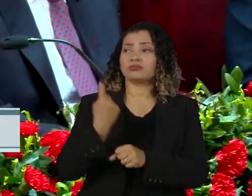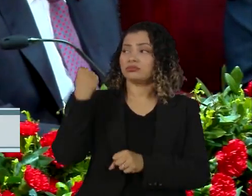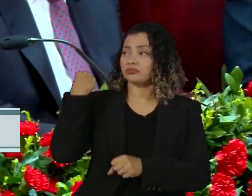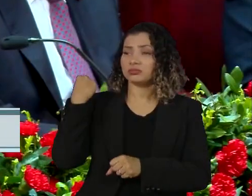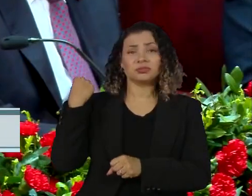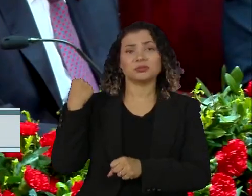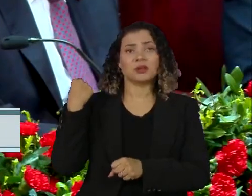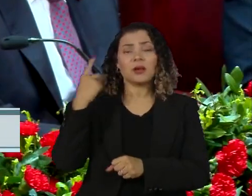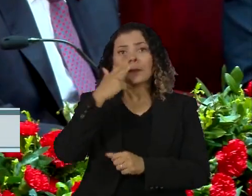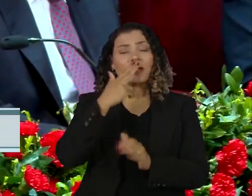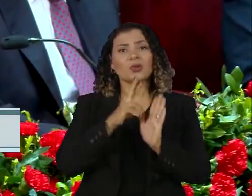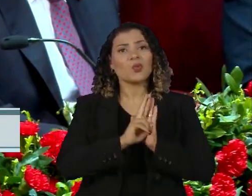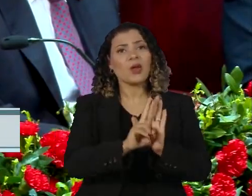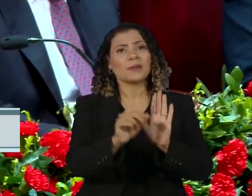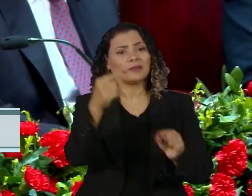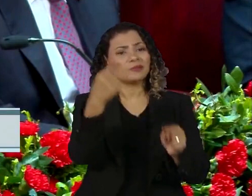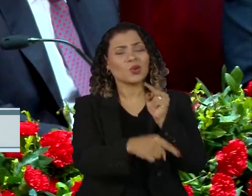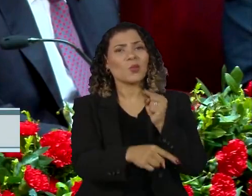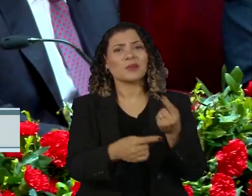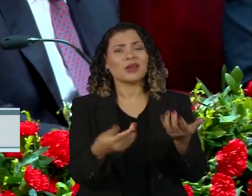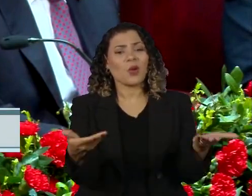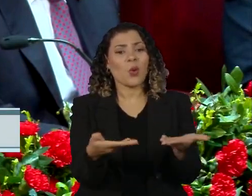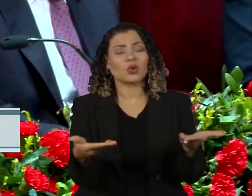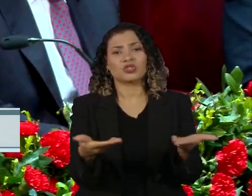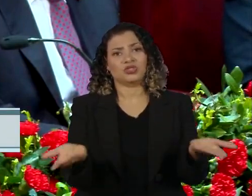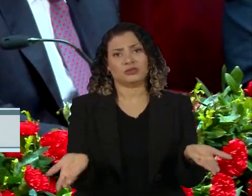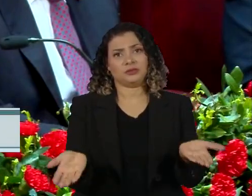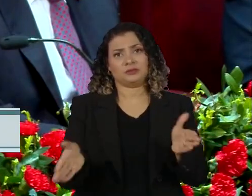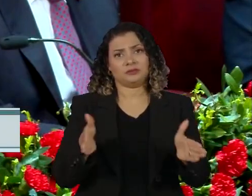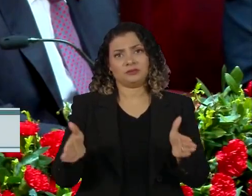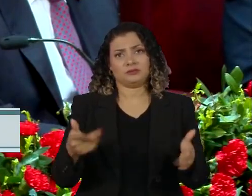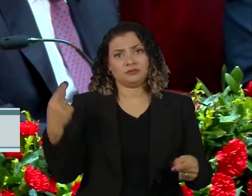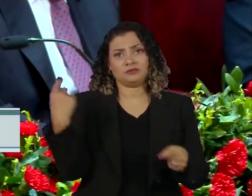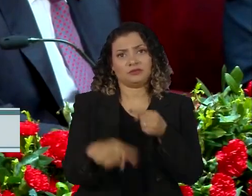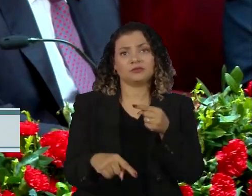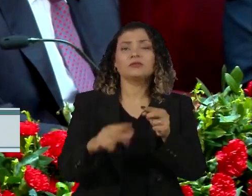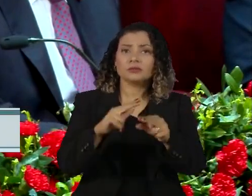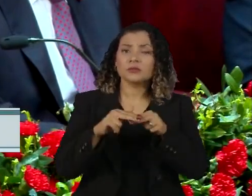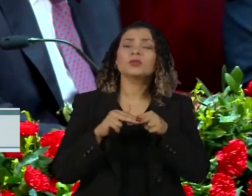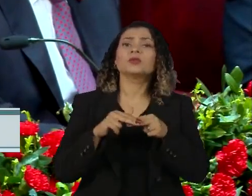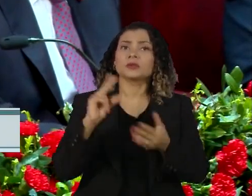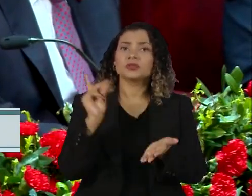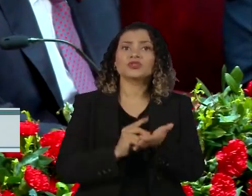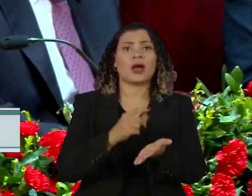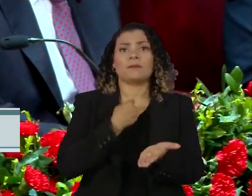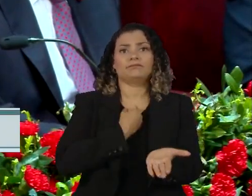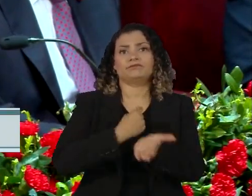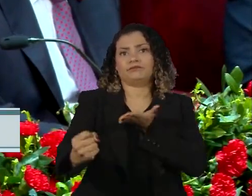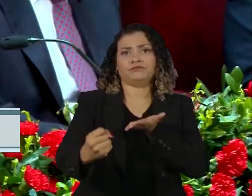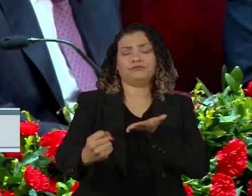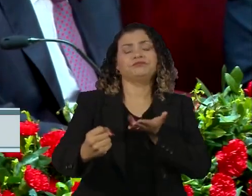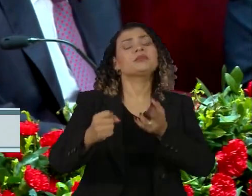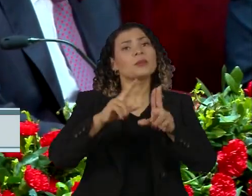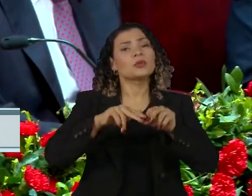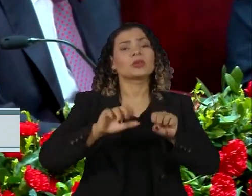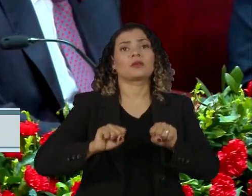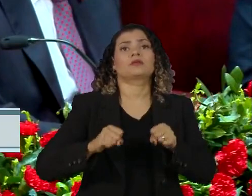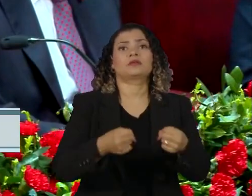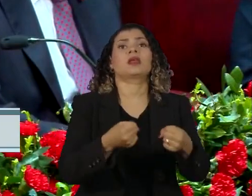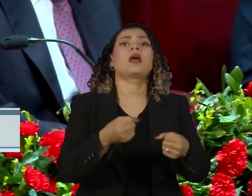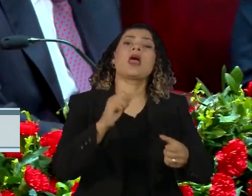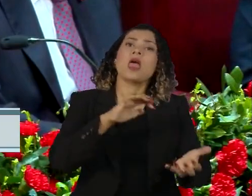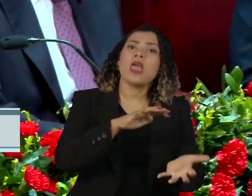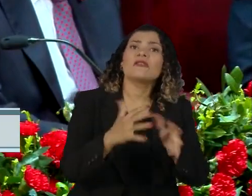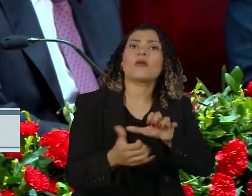não representa a correlação de forças no mundo contemporâneo. Por isso, defendemos uma reforma que